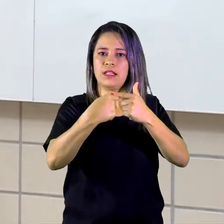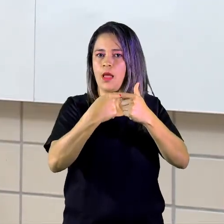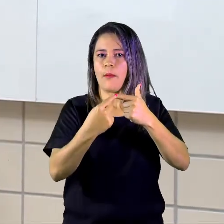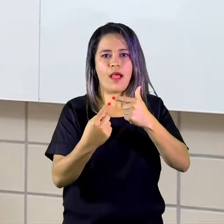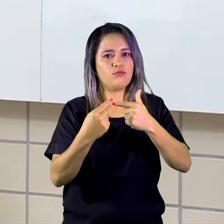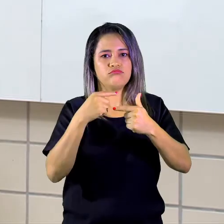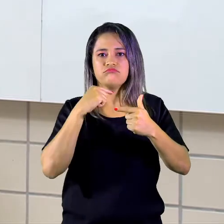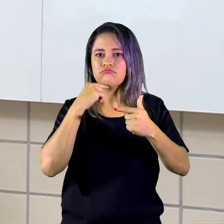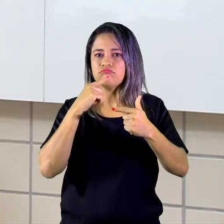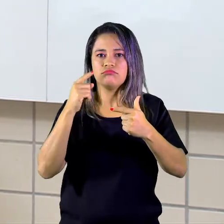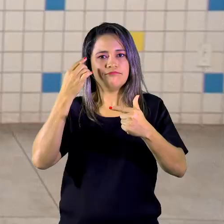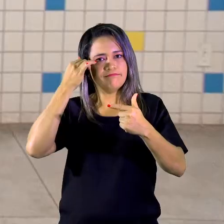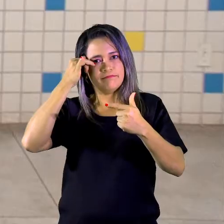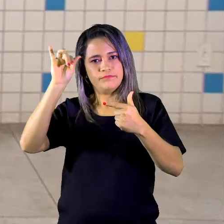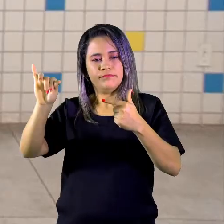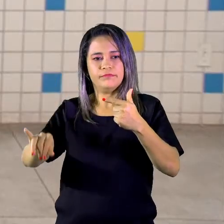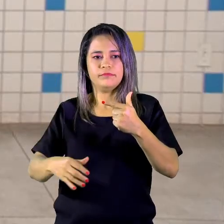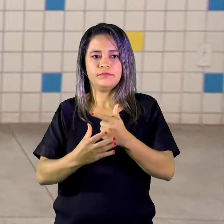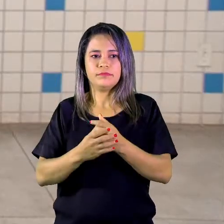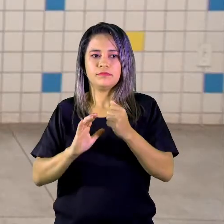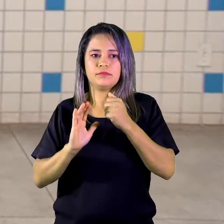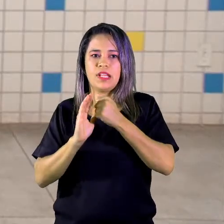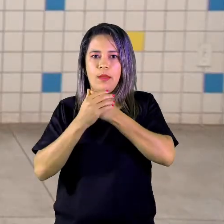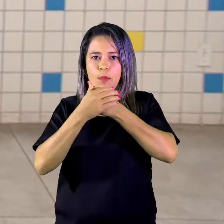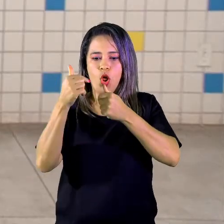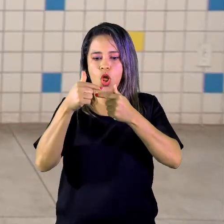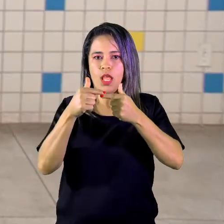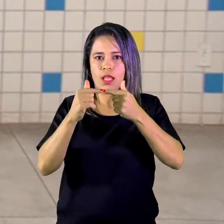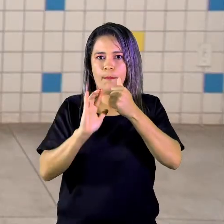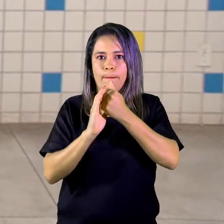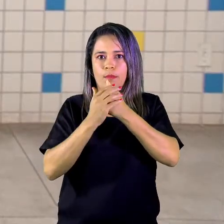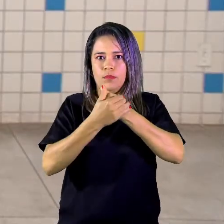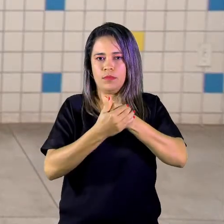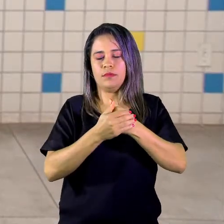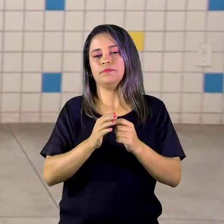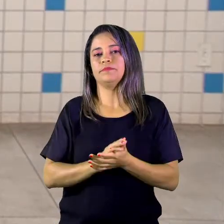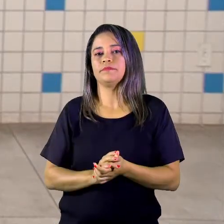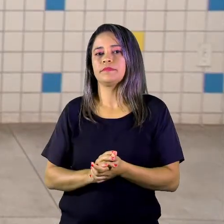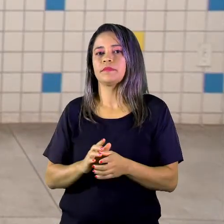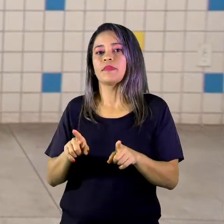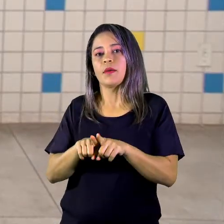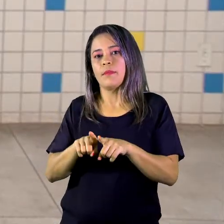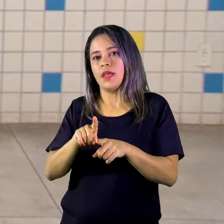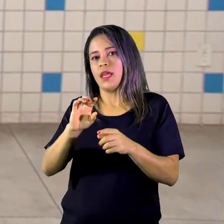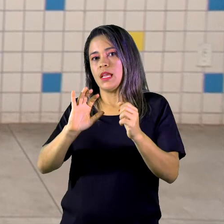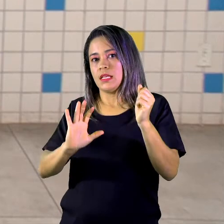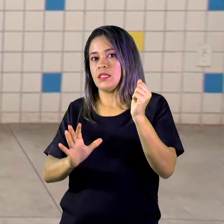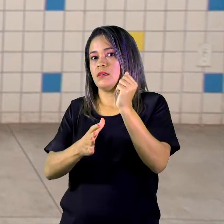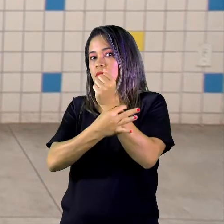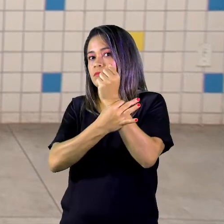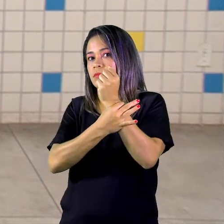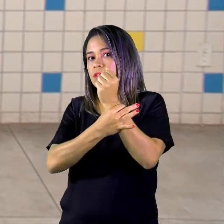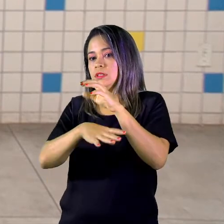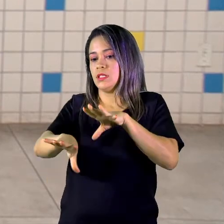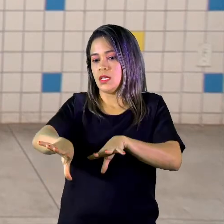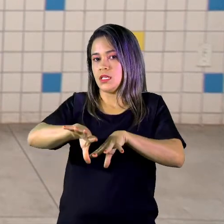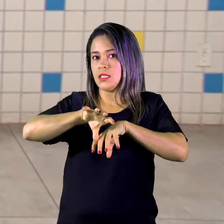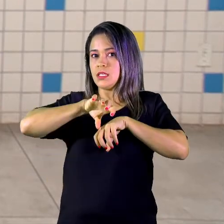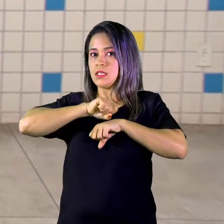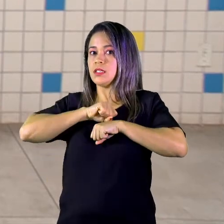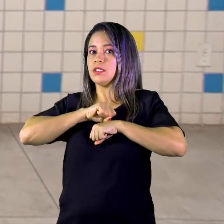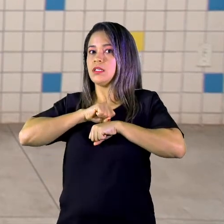adentrar no nosso corpo. Também temos, em contrapartida, a imunidade adquirida, que é